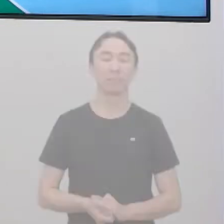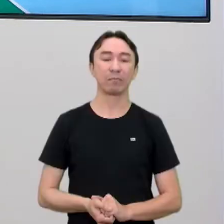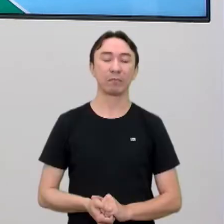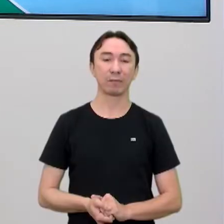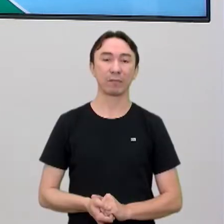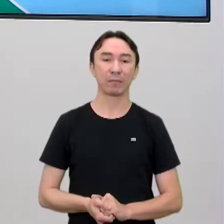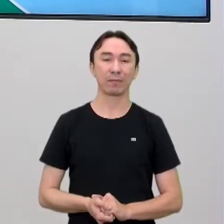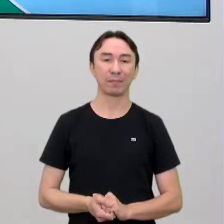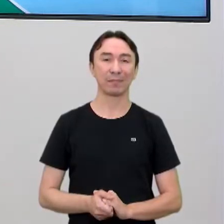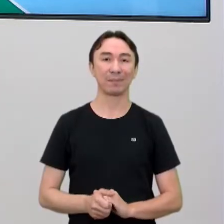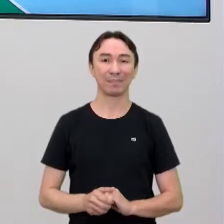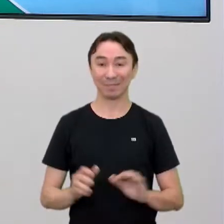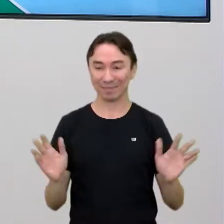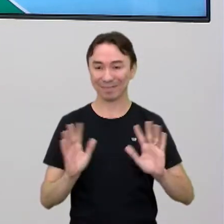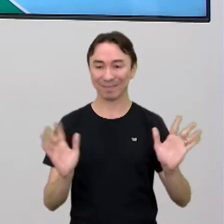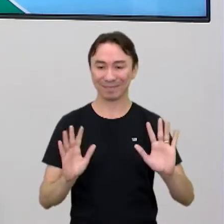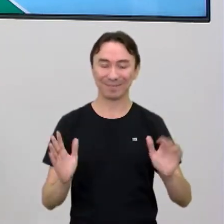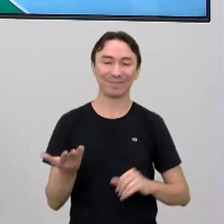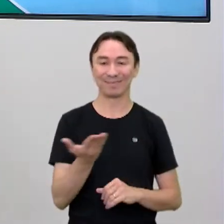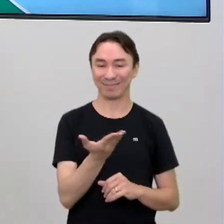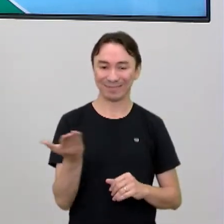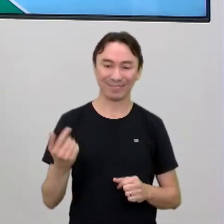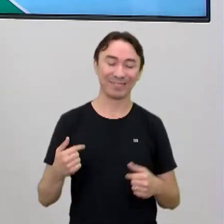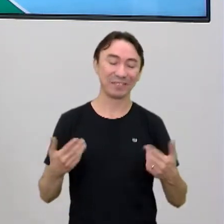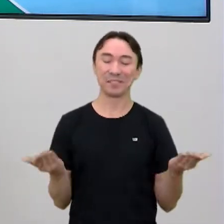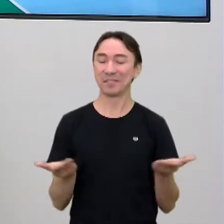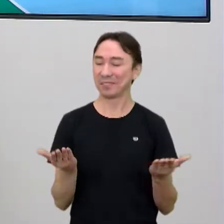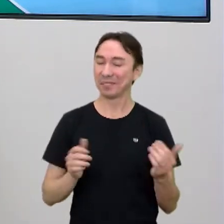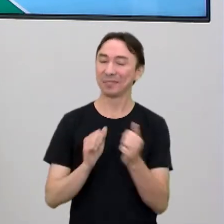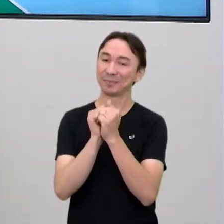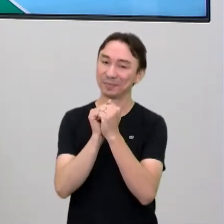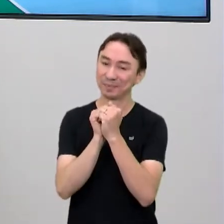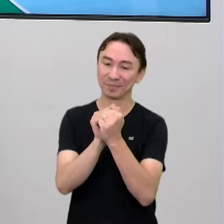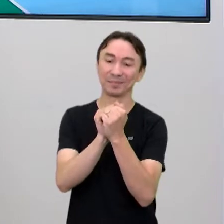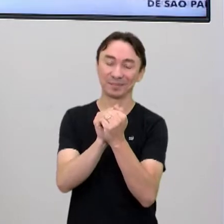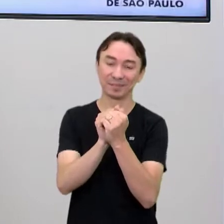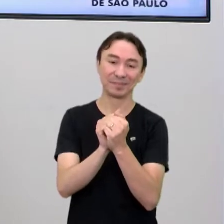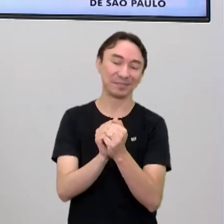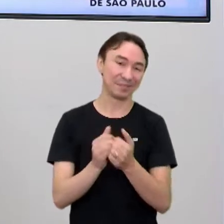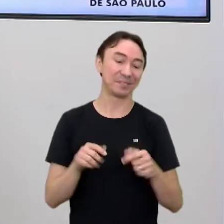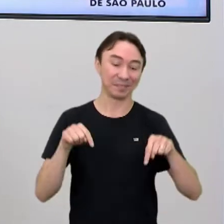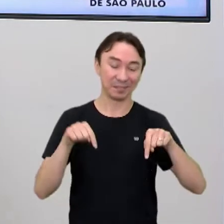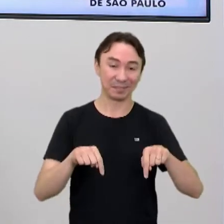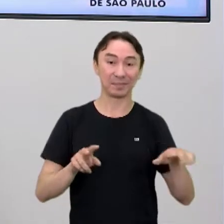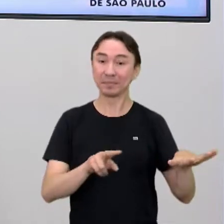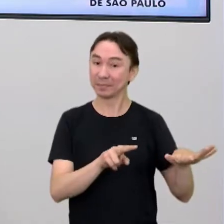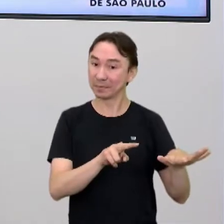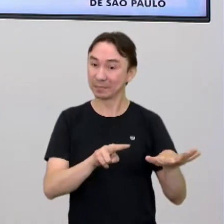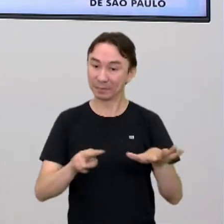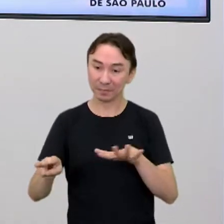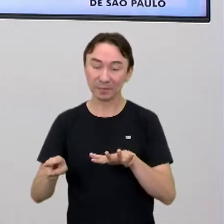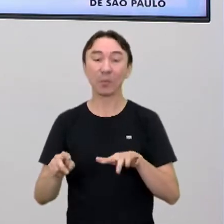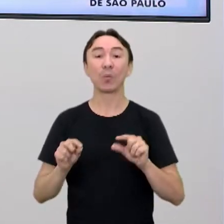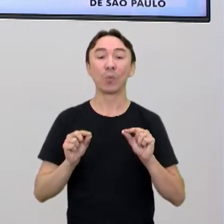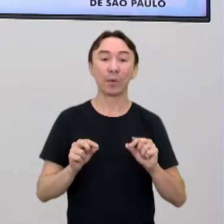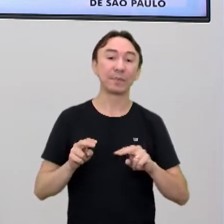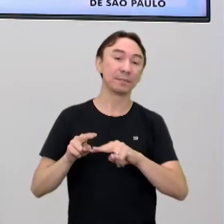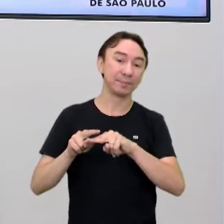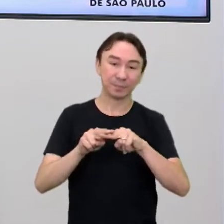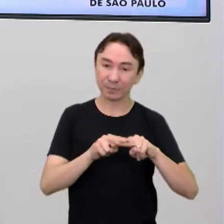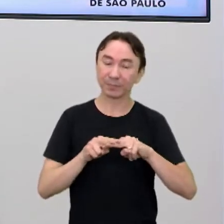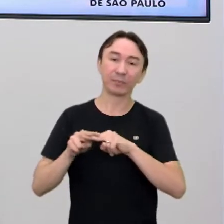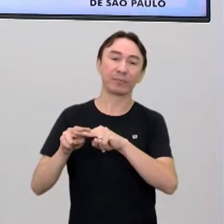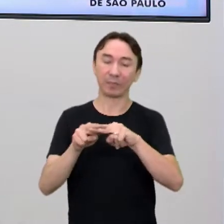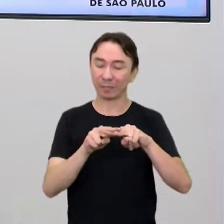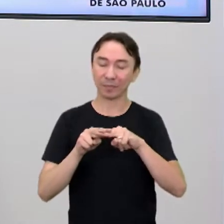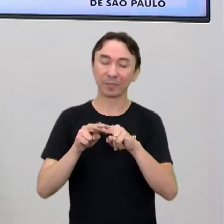E aí galera, tudo bem? Tô juntinho de vocês aqui nessa semana de retomada, é a aula